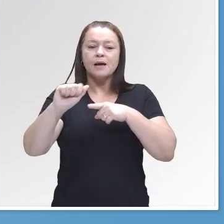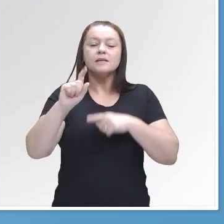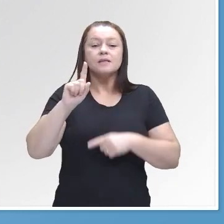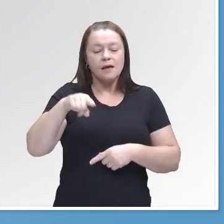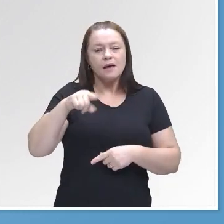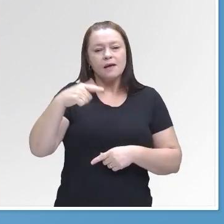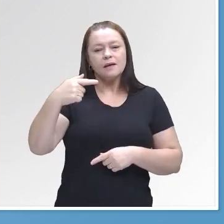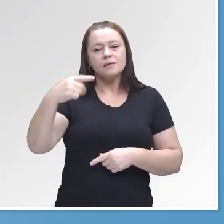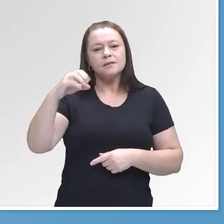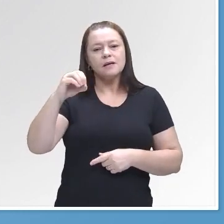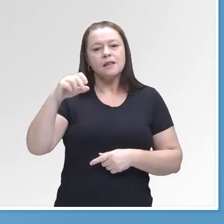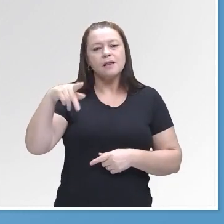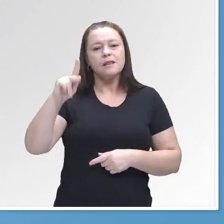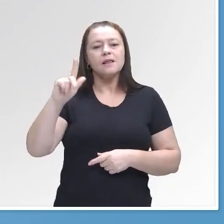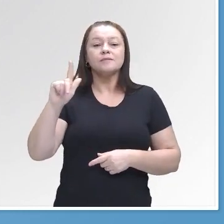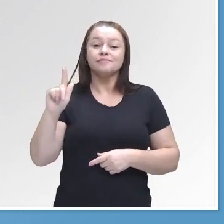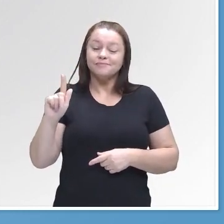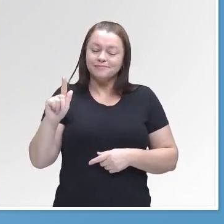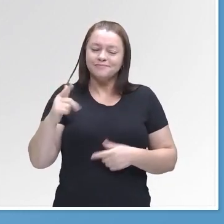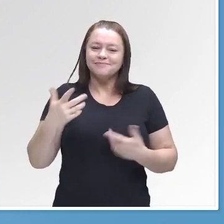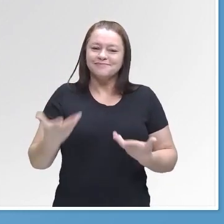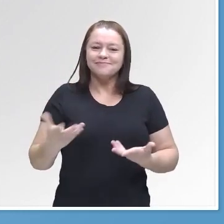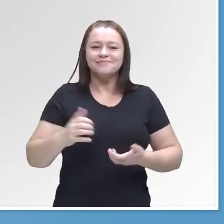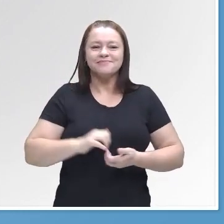70 quilos.